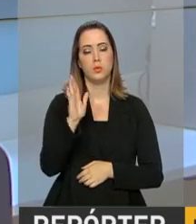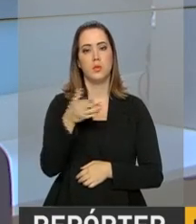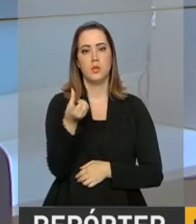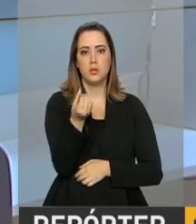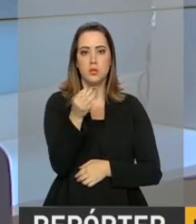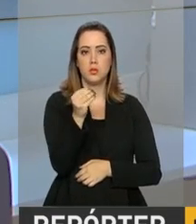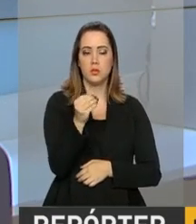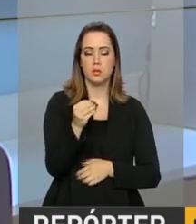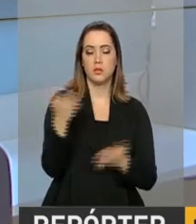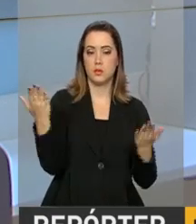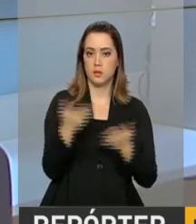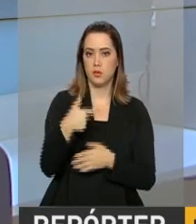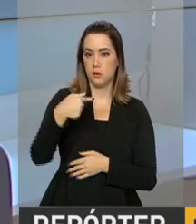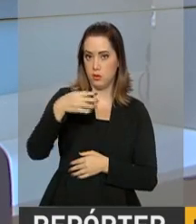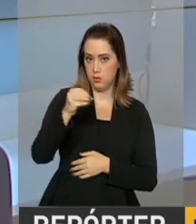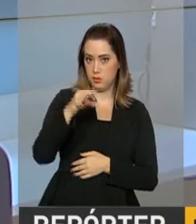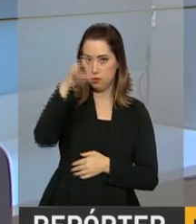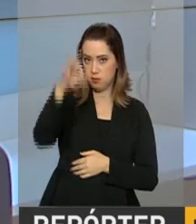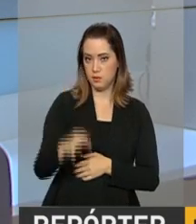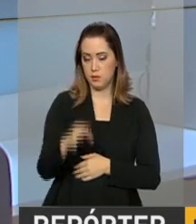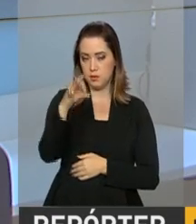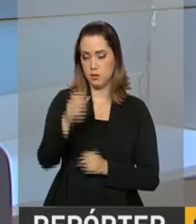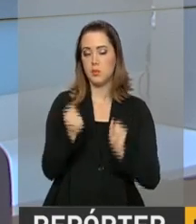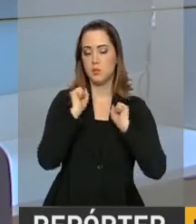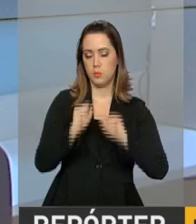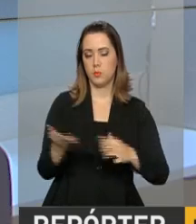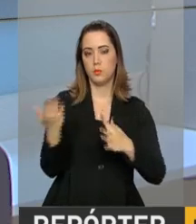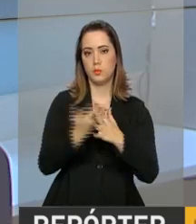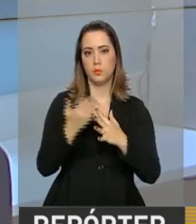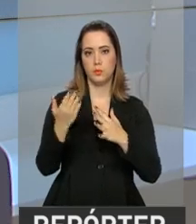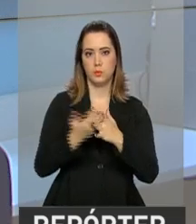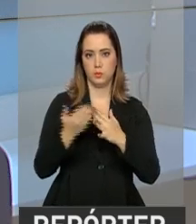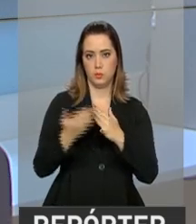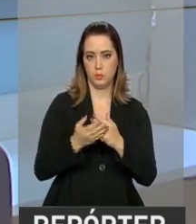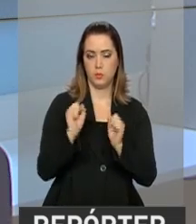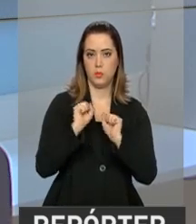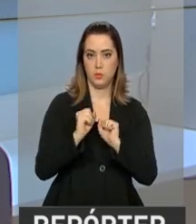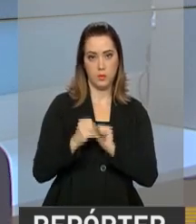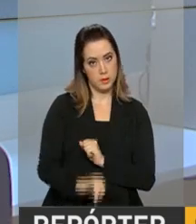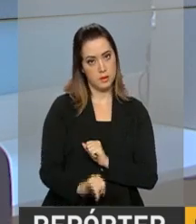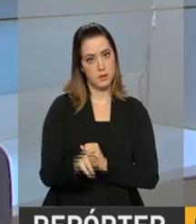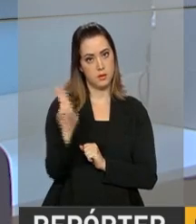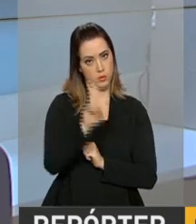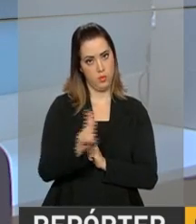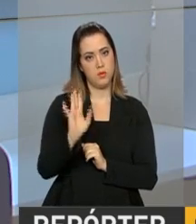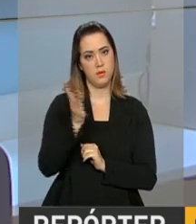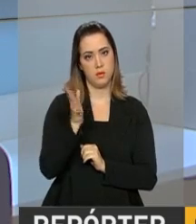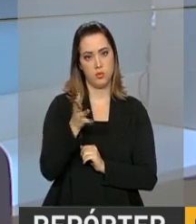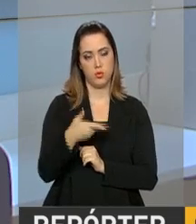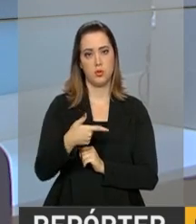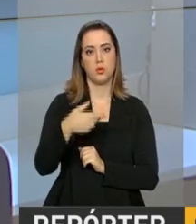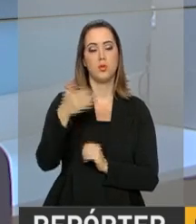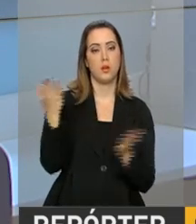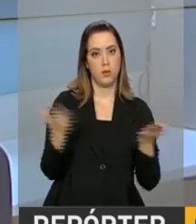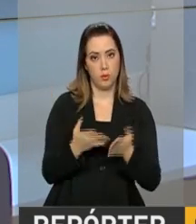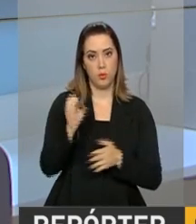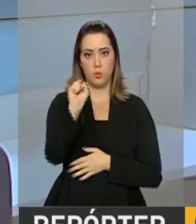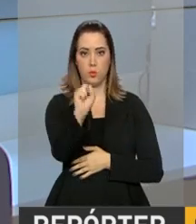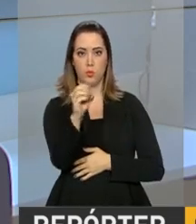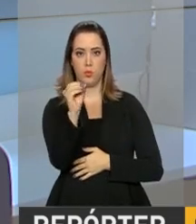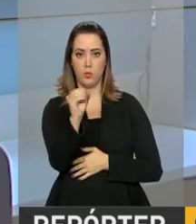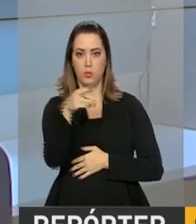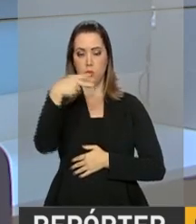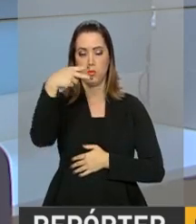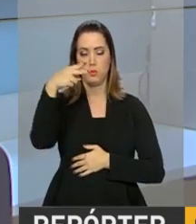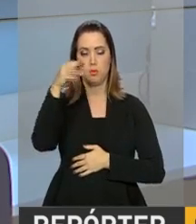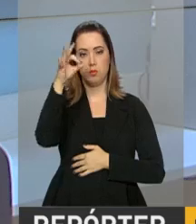60 para 70% do valor total para imóveis usados e de 70 para 80% no nos